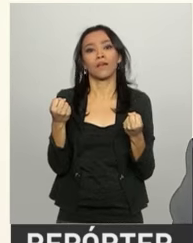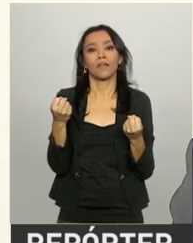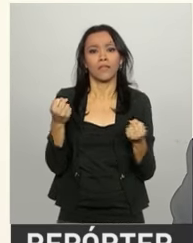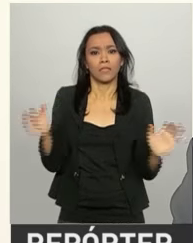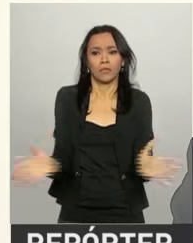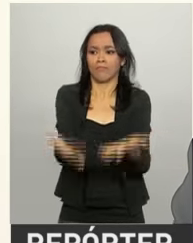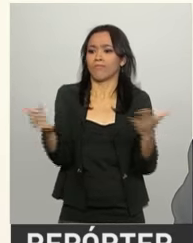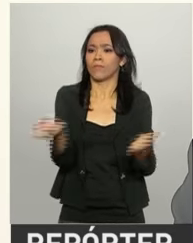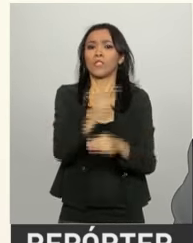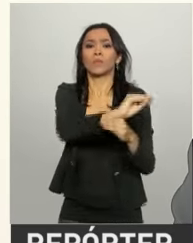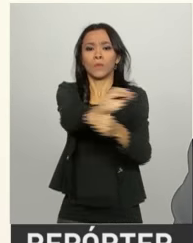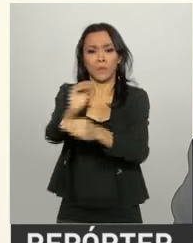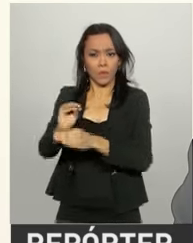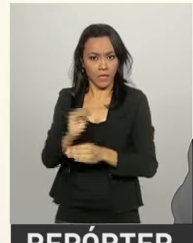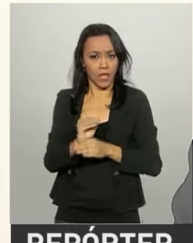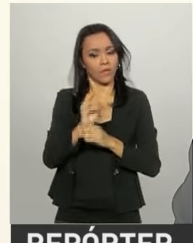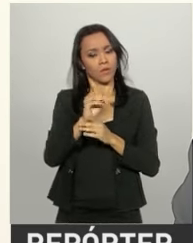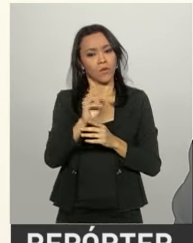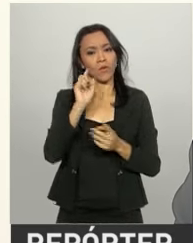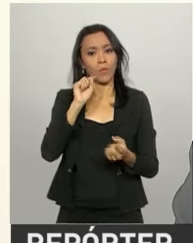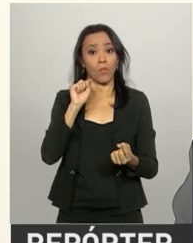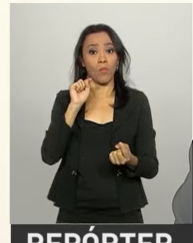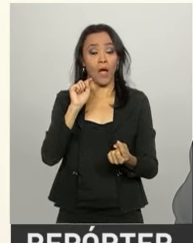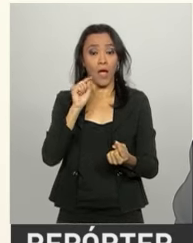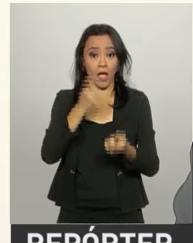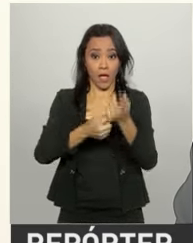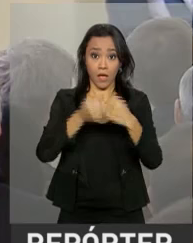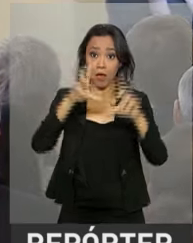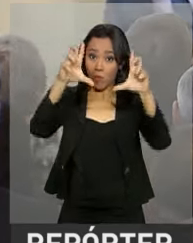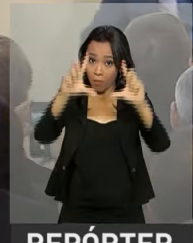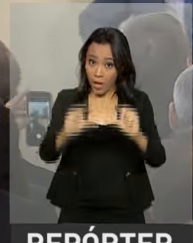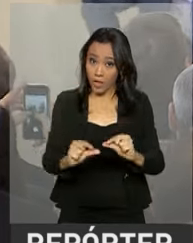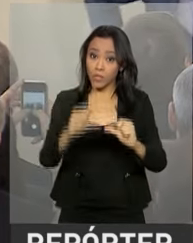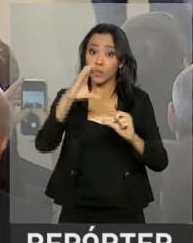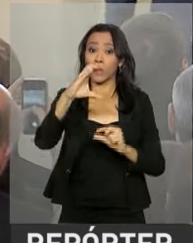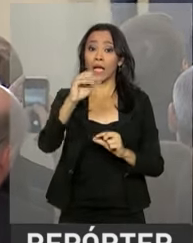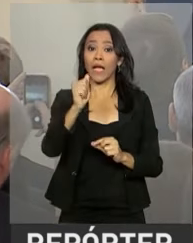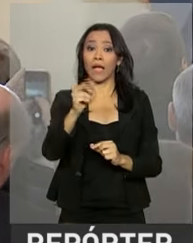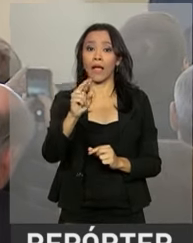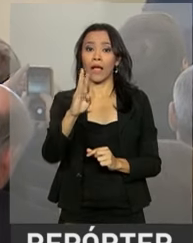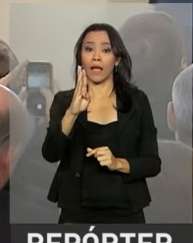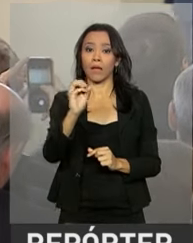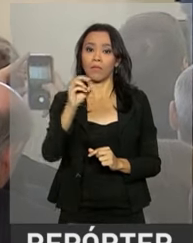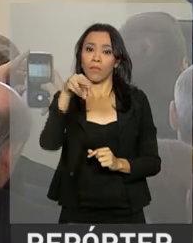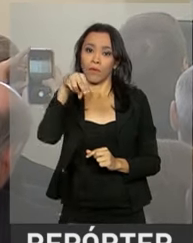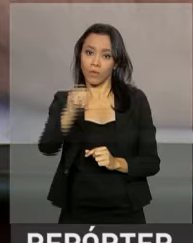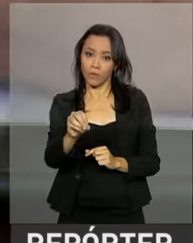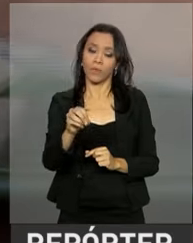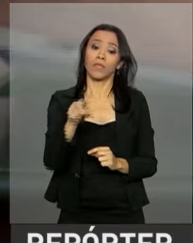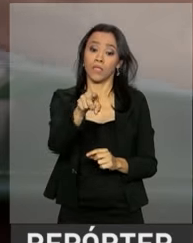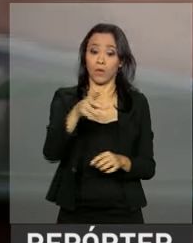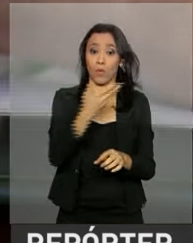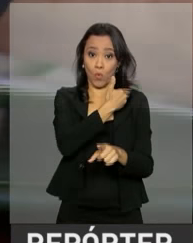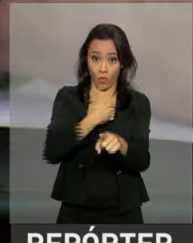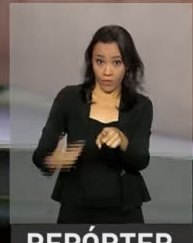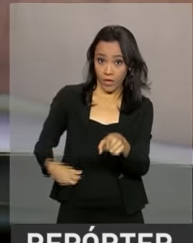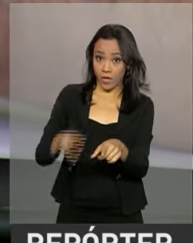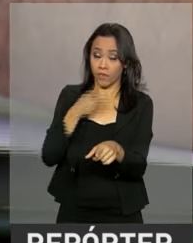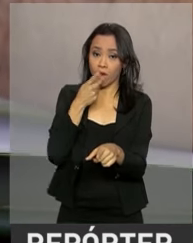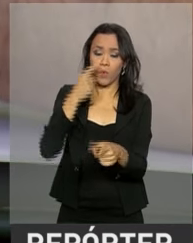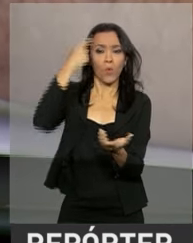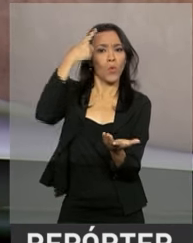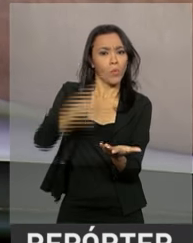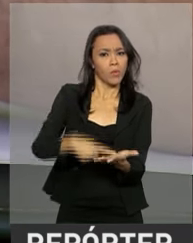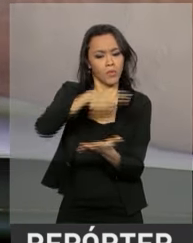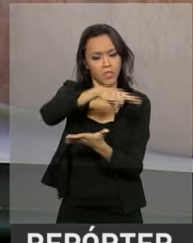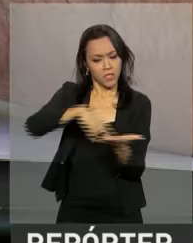que rume para uma economia de baixo carbono no longo prazo. Para o governo, o Acordo de Paris vai abrir oportunidades